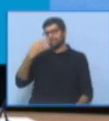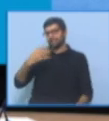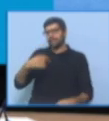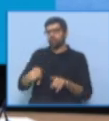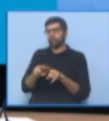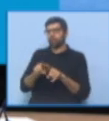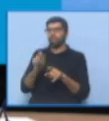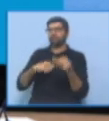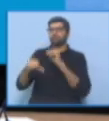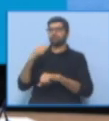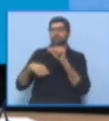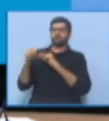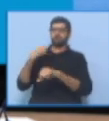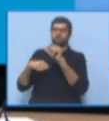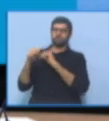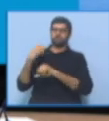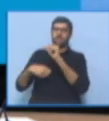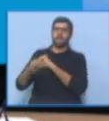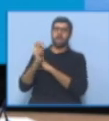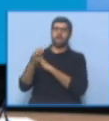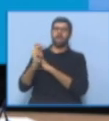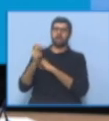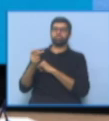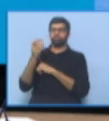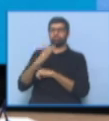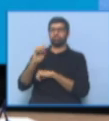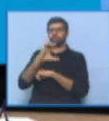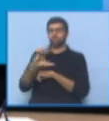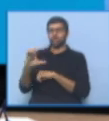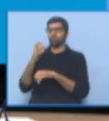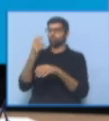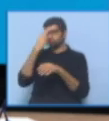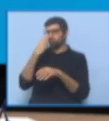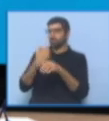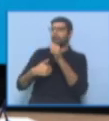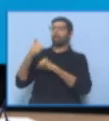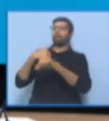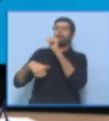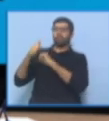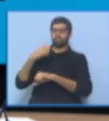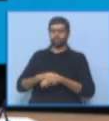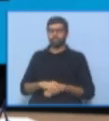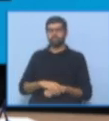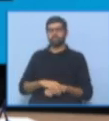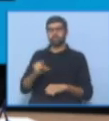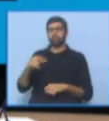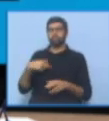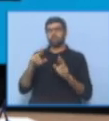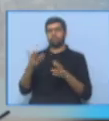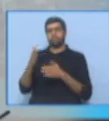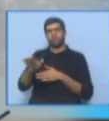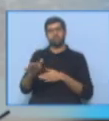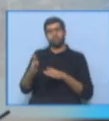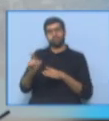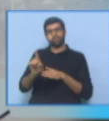para trás muitos anos e eventualmente séculos da nossa história e dos nossos valores. E esperemos de facto que esses passos não se